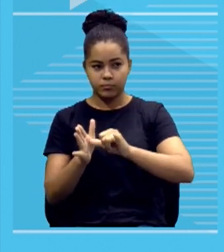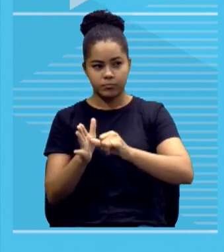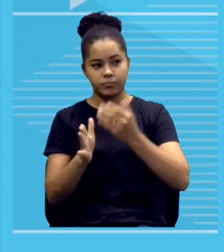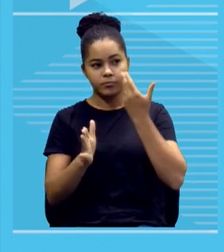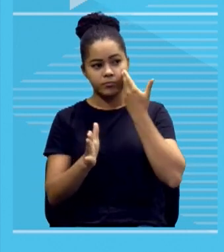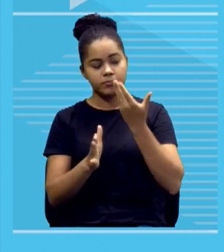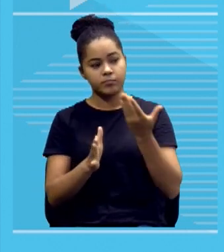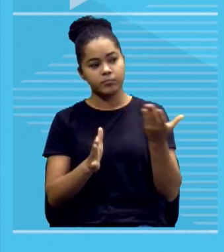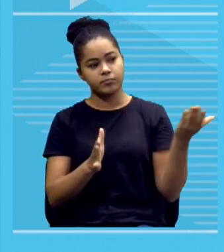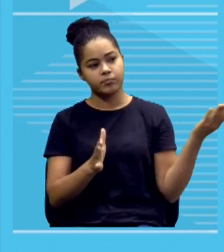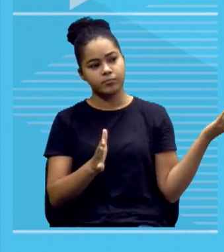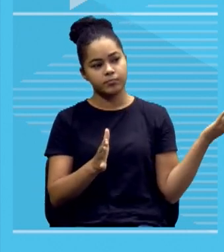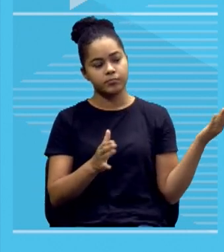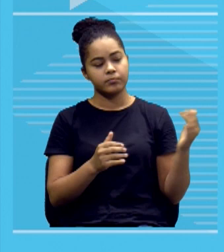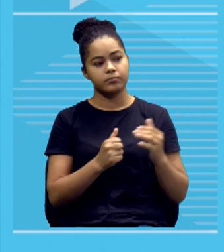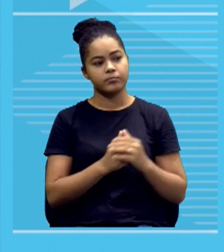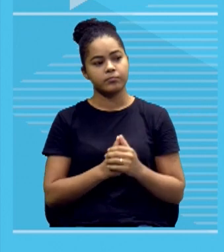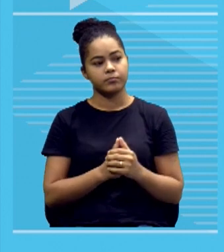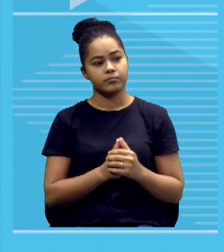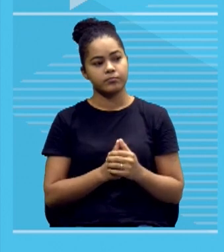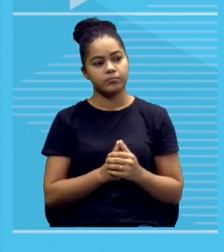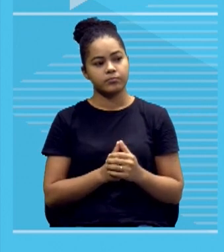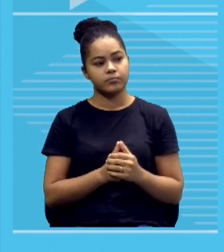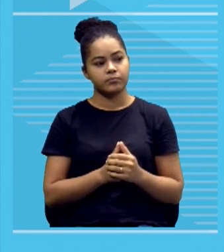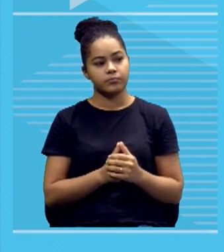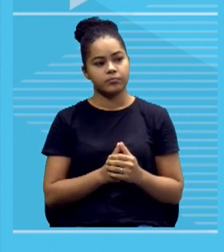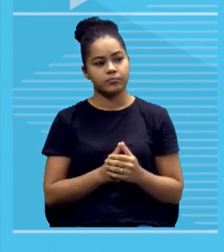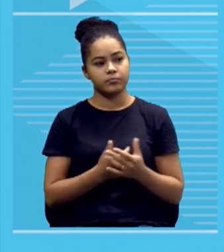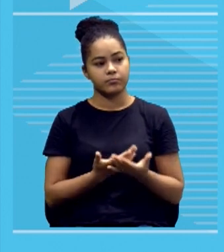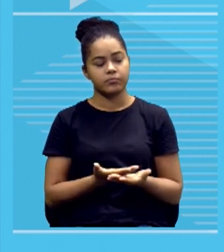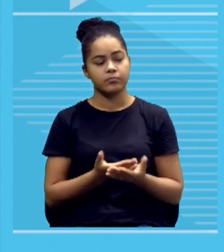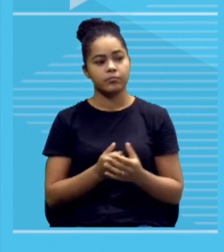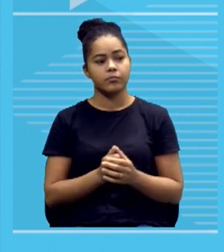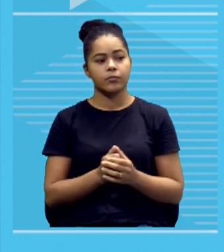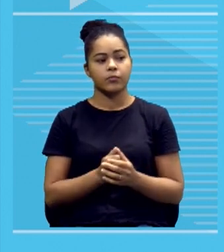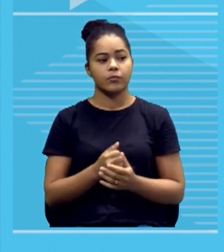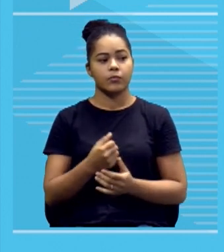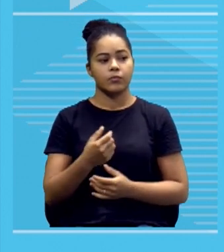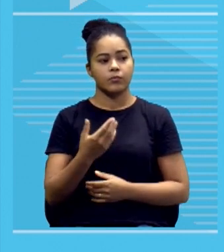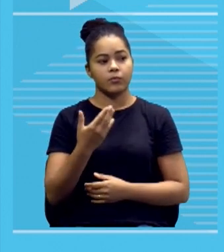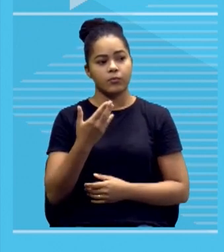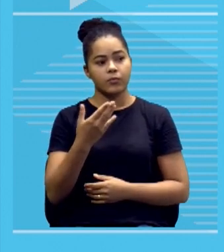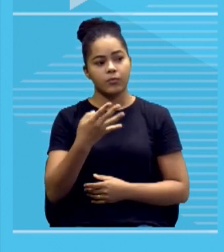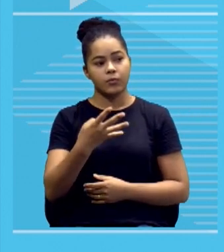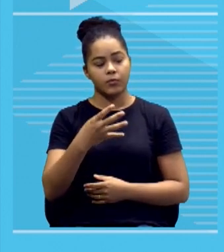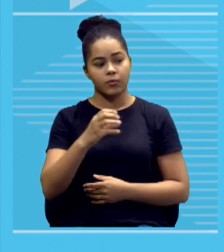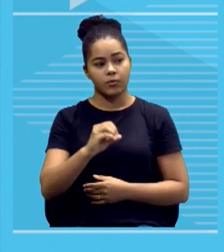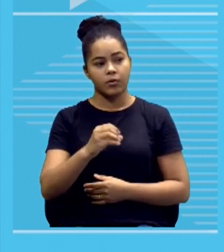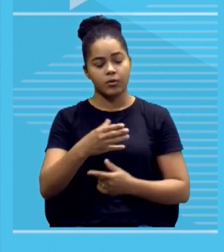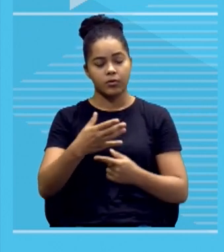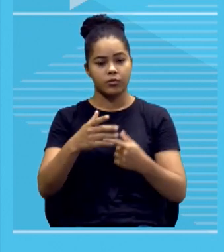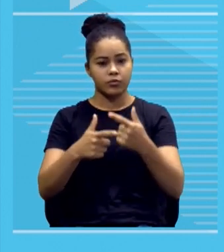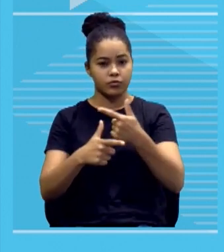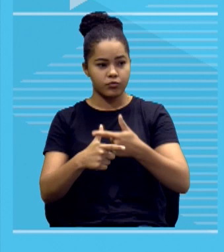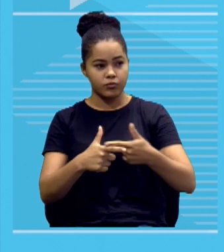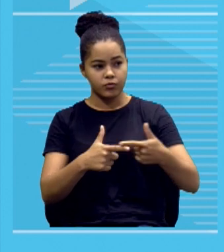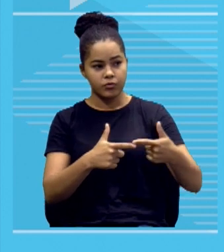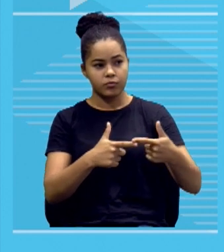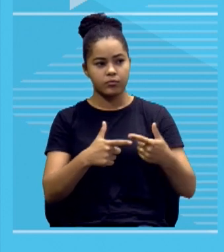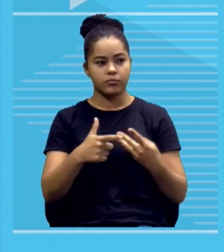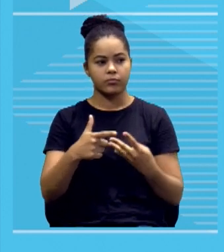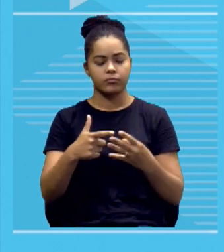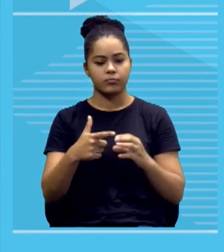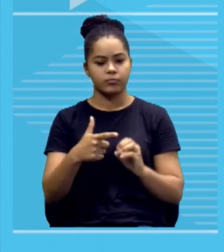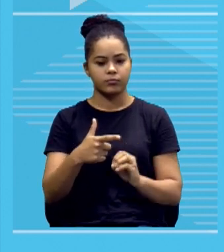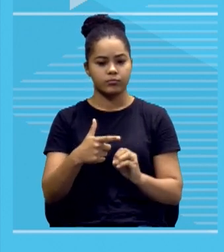DDP tem que dar 40% do valor total ao sistema, que é o próprio 40. Então seria